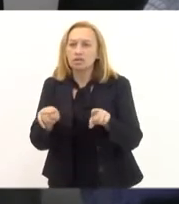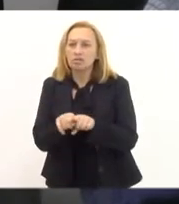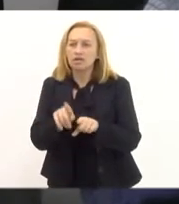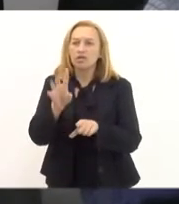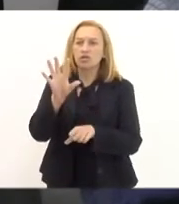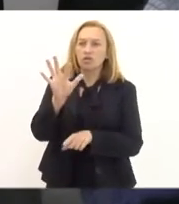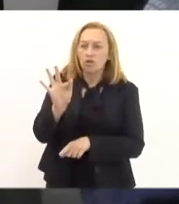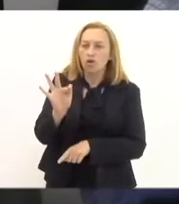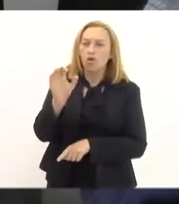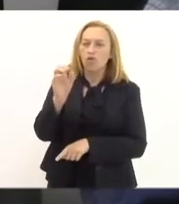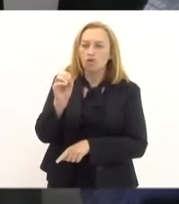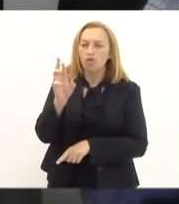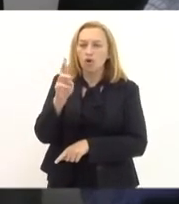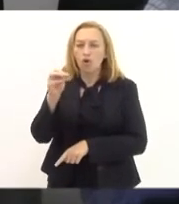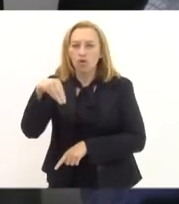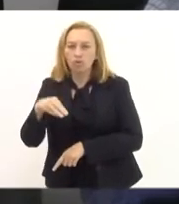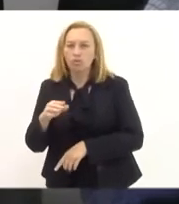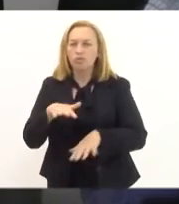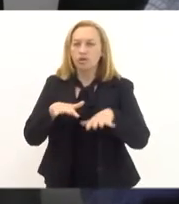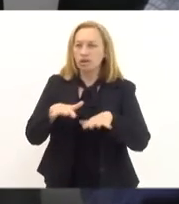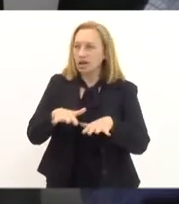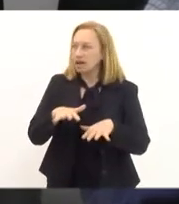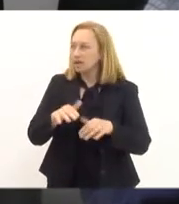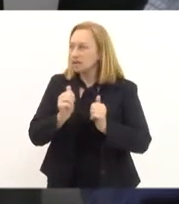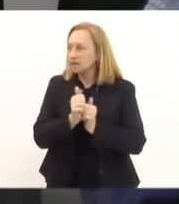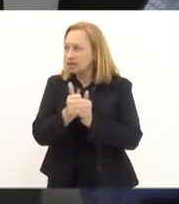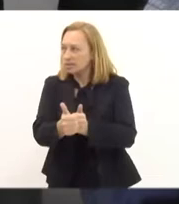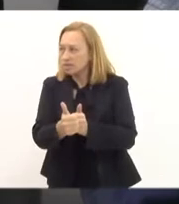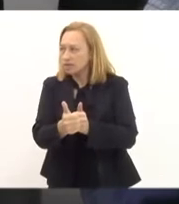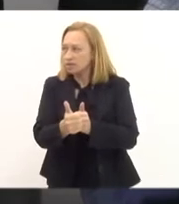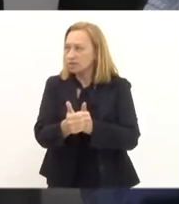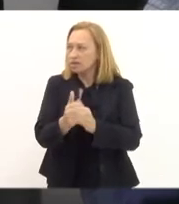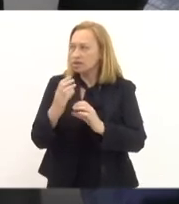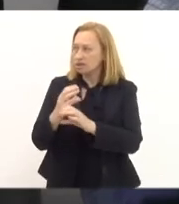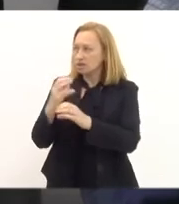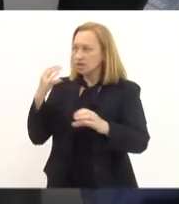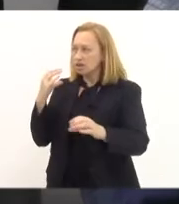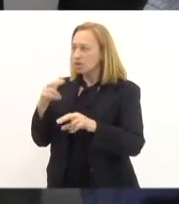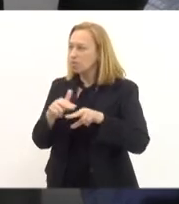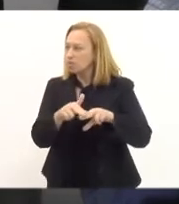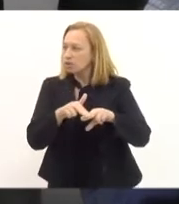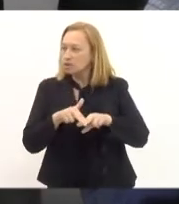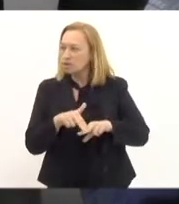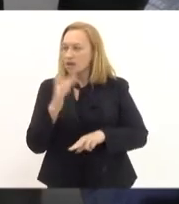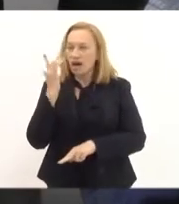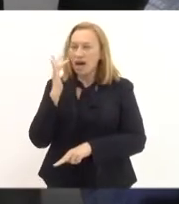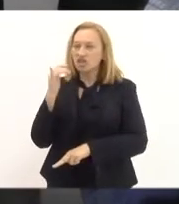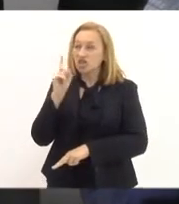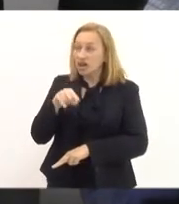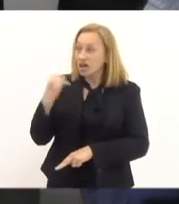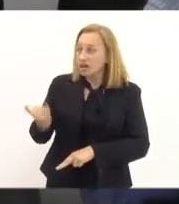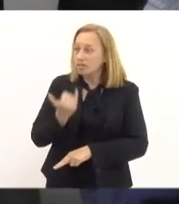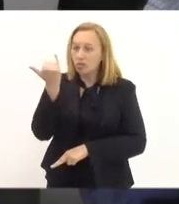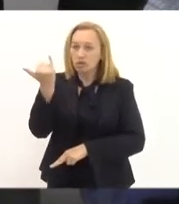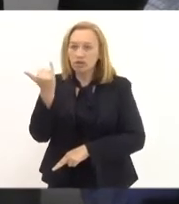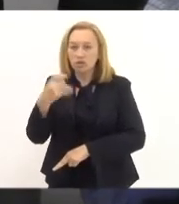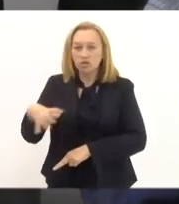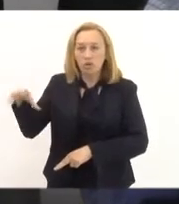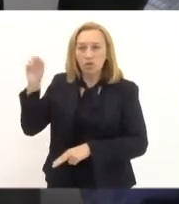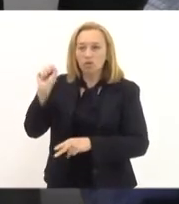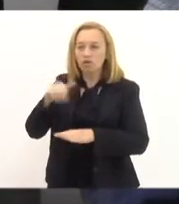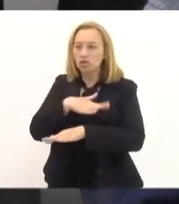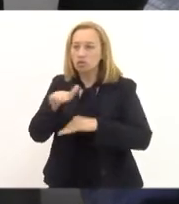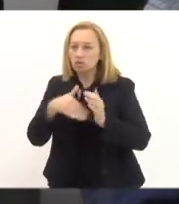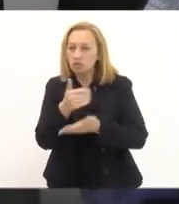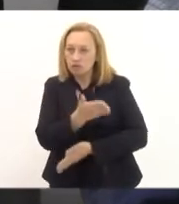mobilidade que é vinculado a um segmento da engenharia e Portanto acho que será muito importante ouvir essas